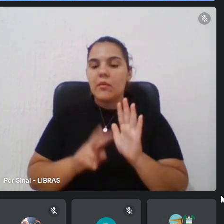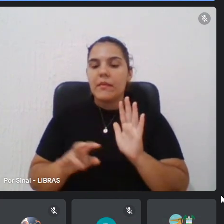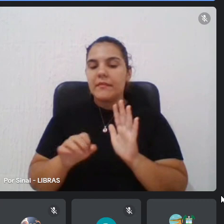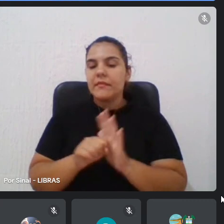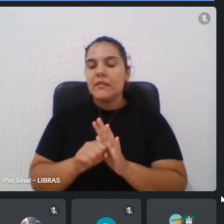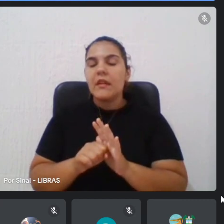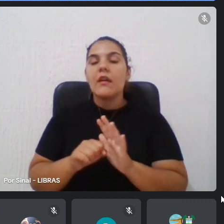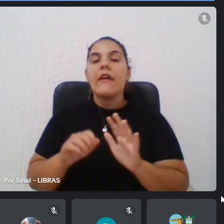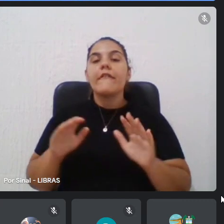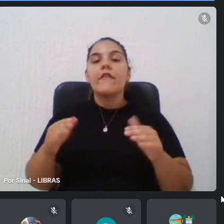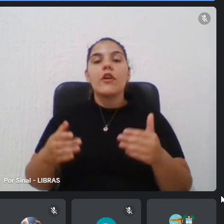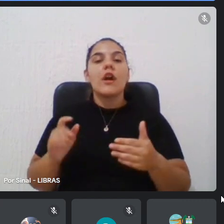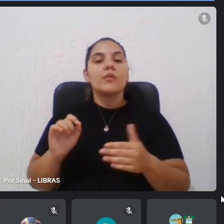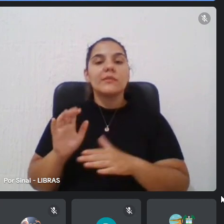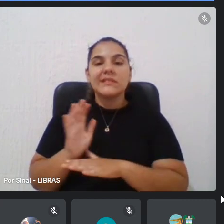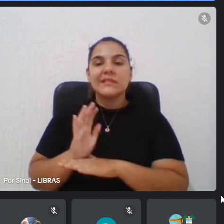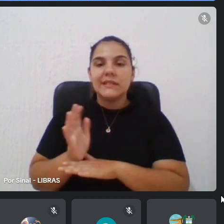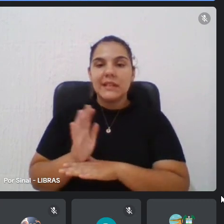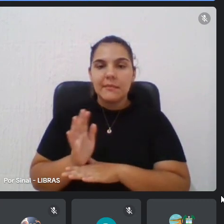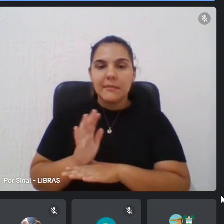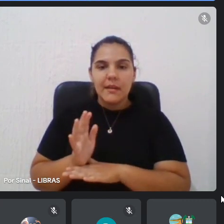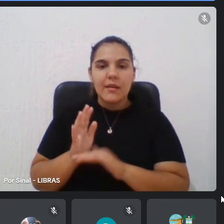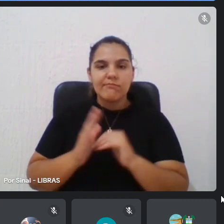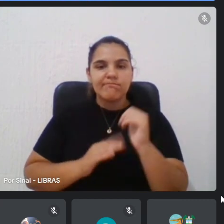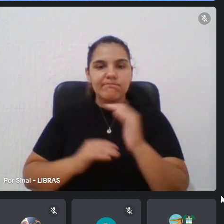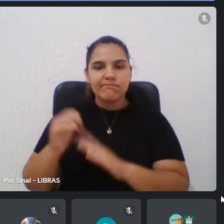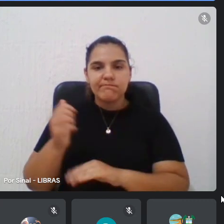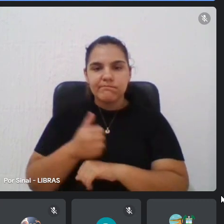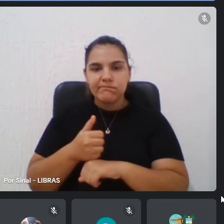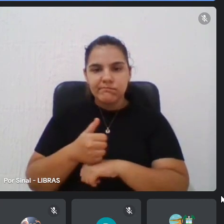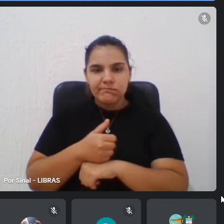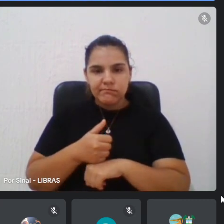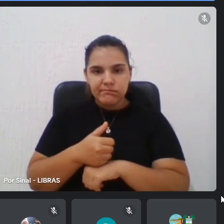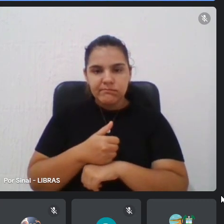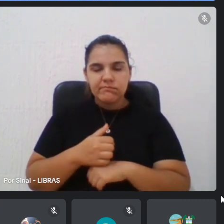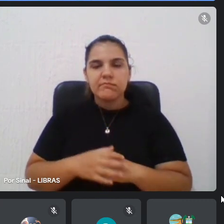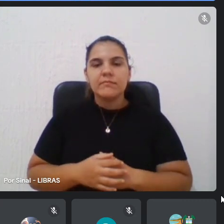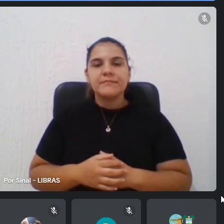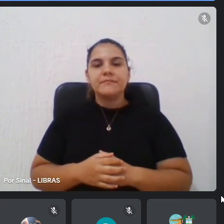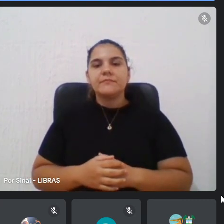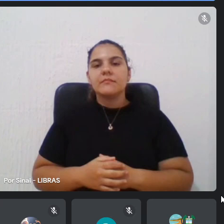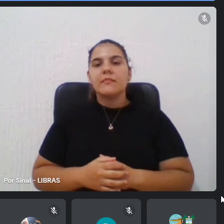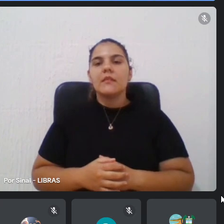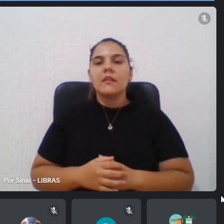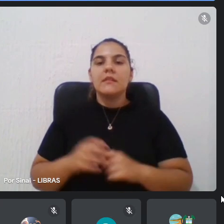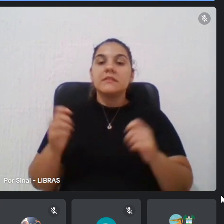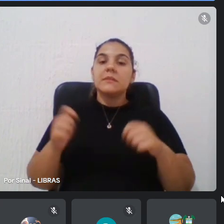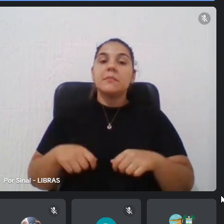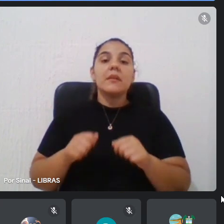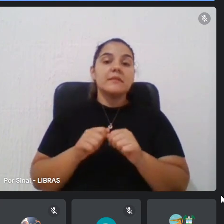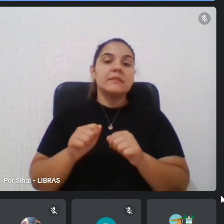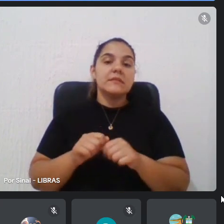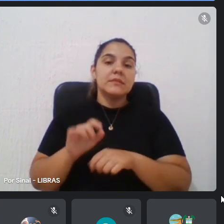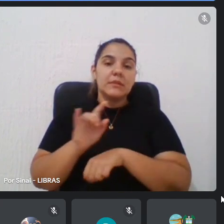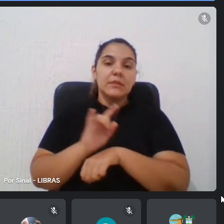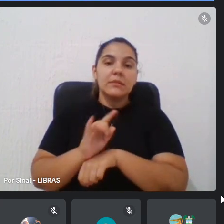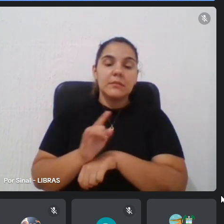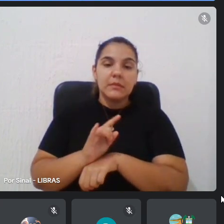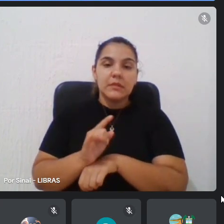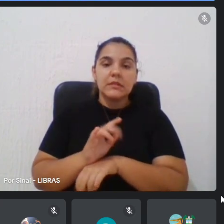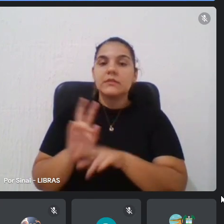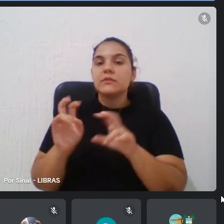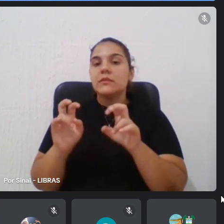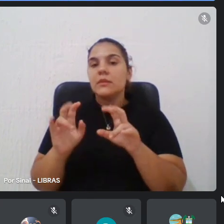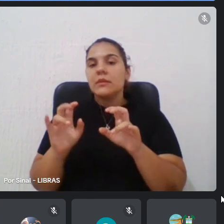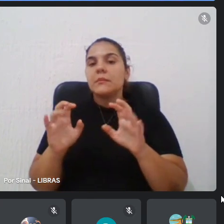onde o evento é o principal e você vai fazer um registro simples, você pode fazer um documentário sobre o evento e a diferença de